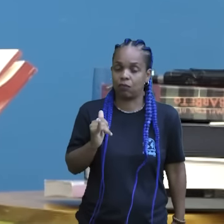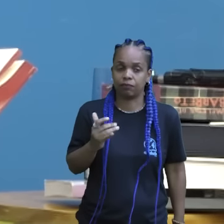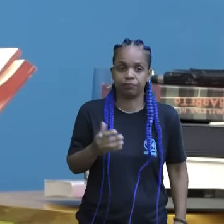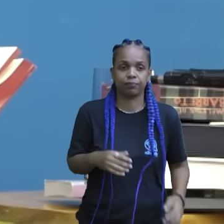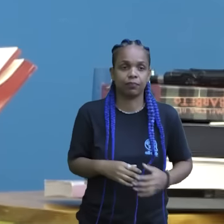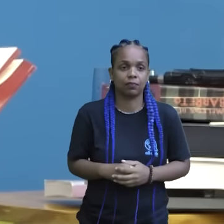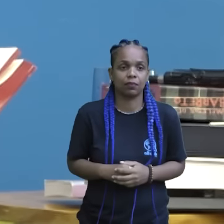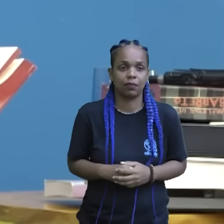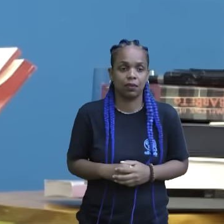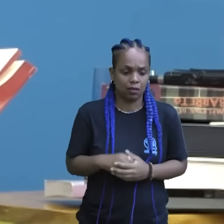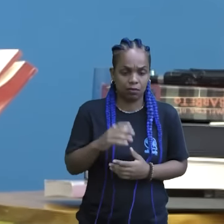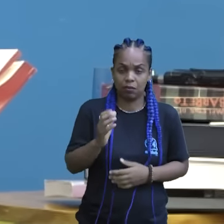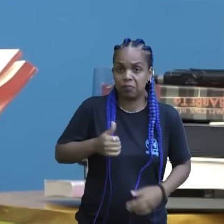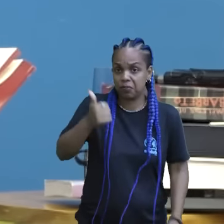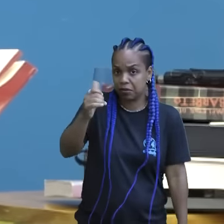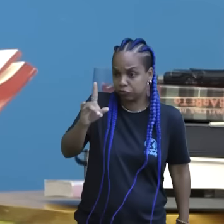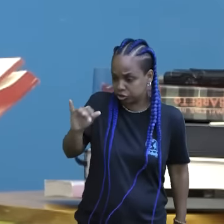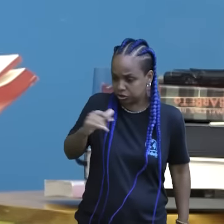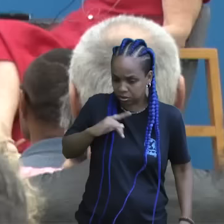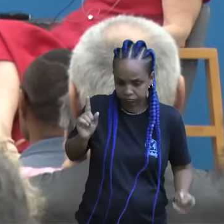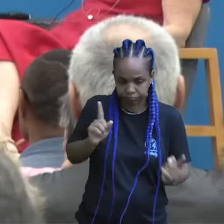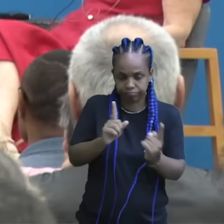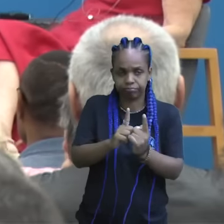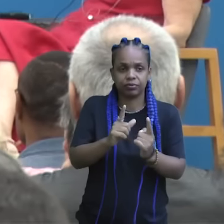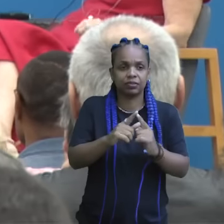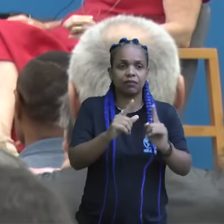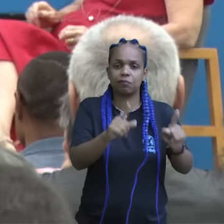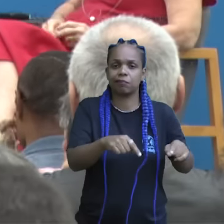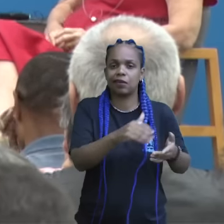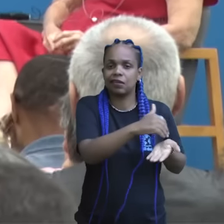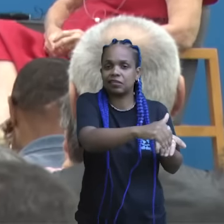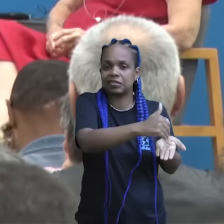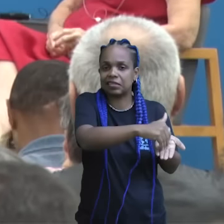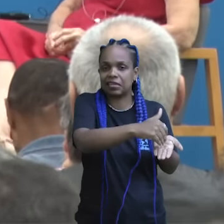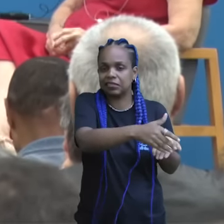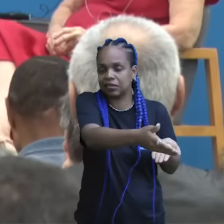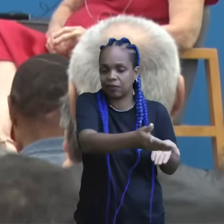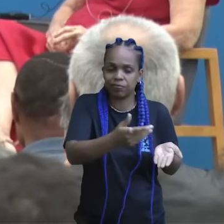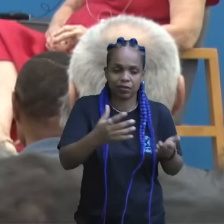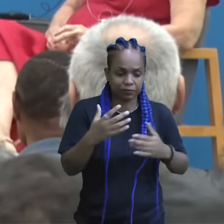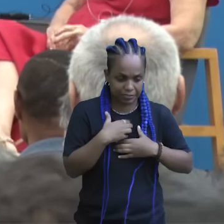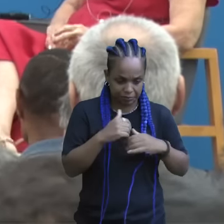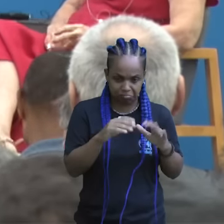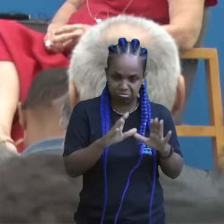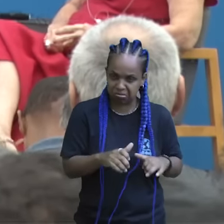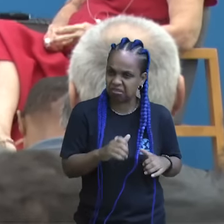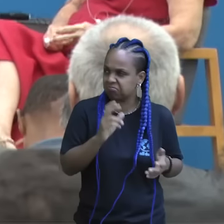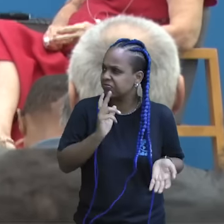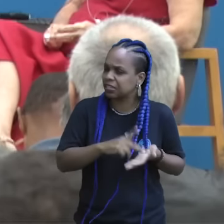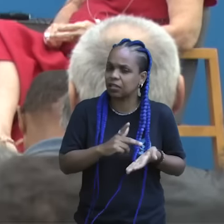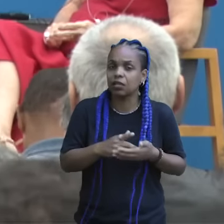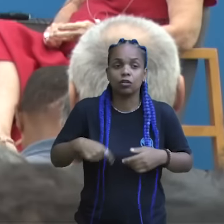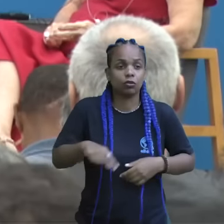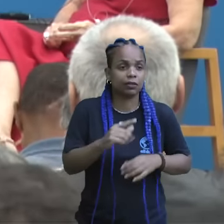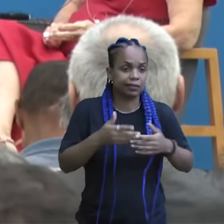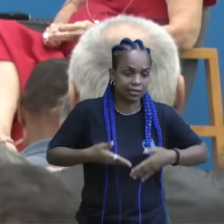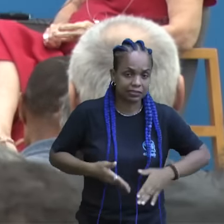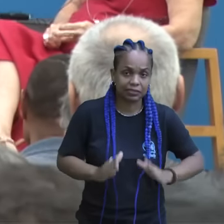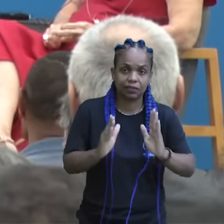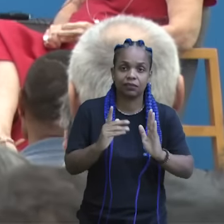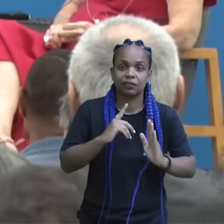senti bem que todos nós nascemos para o emprego público. Foi a reflexão que fiz ao me julgar tão em